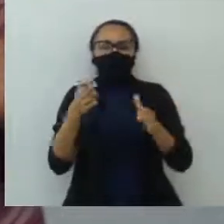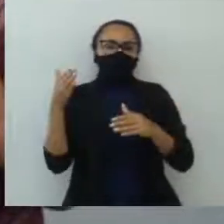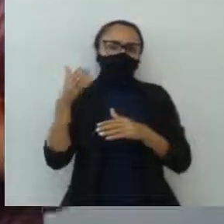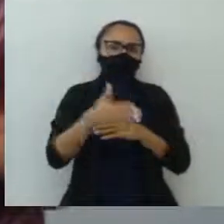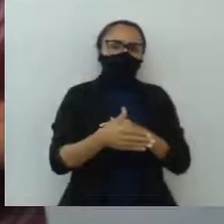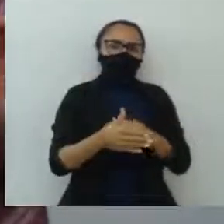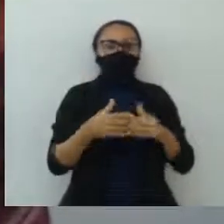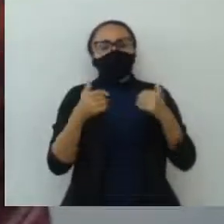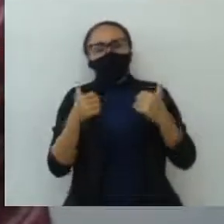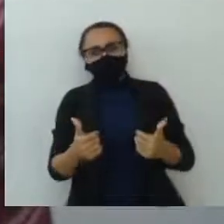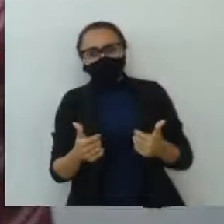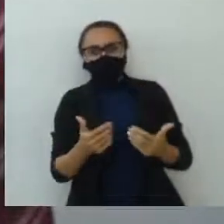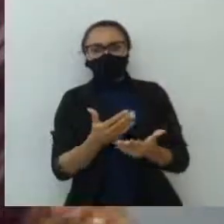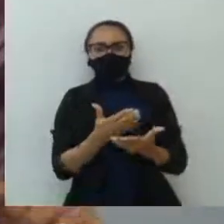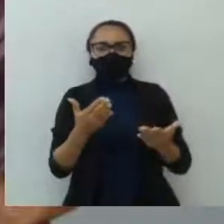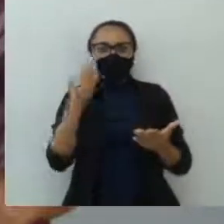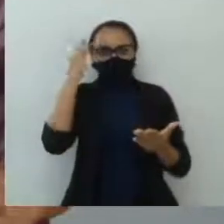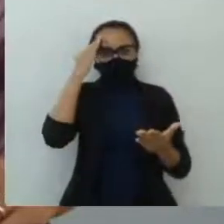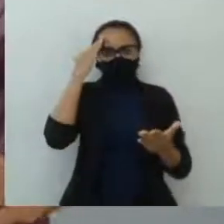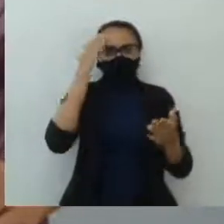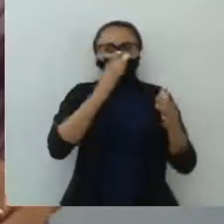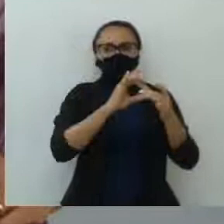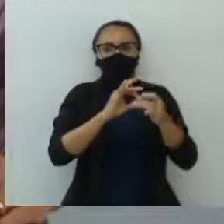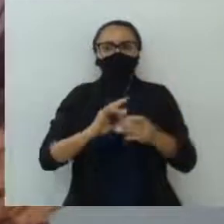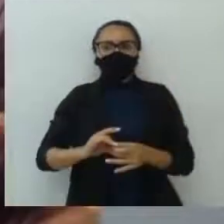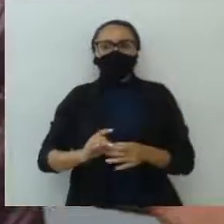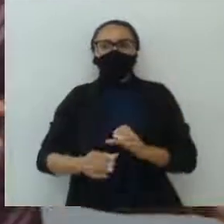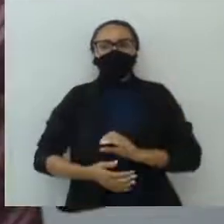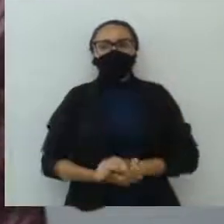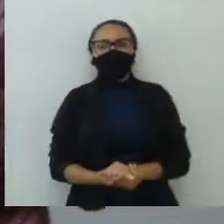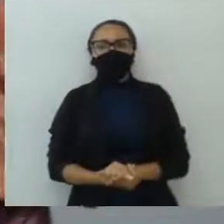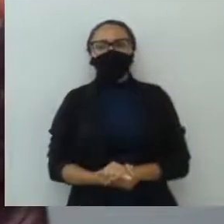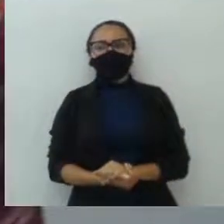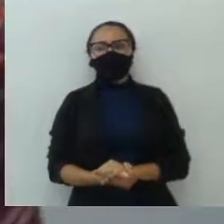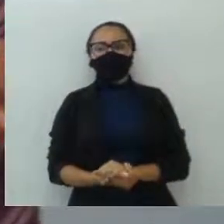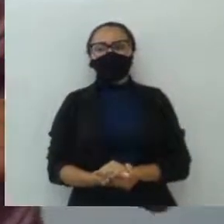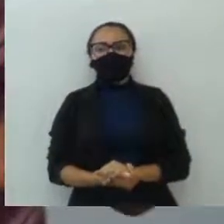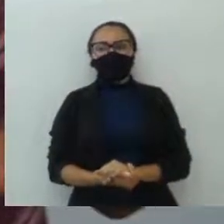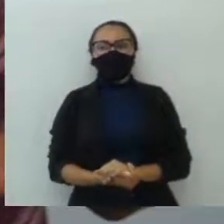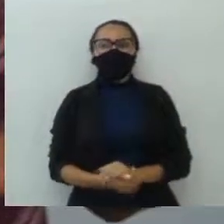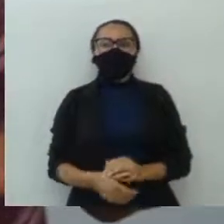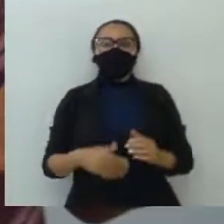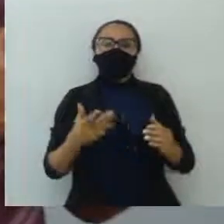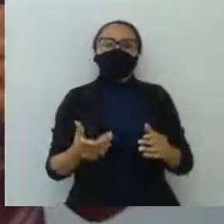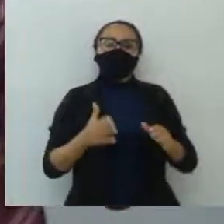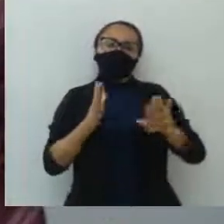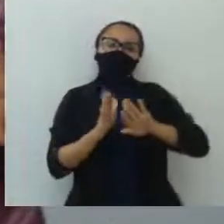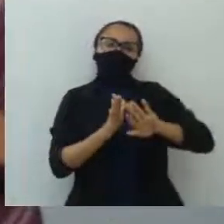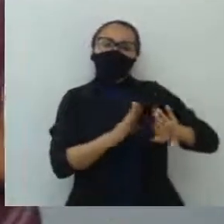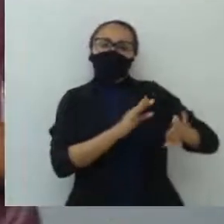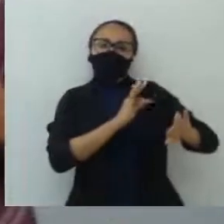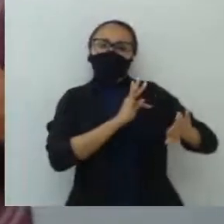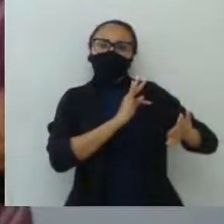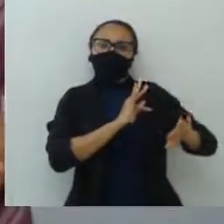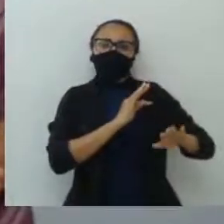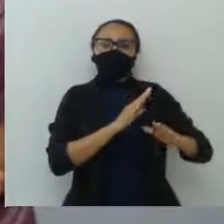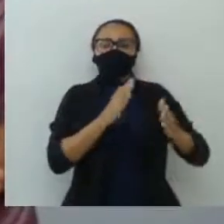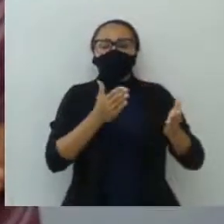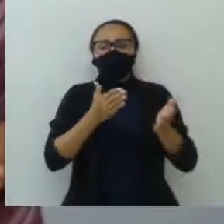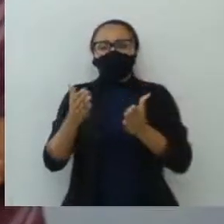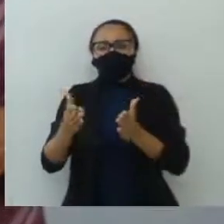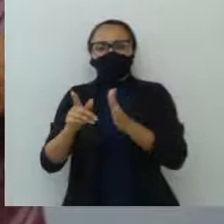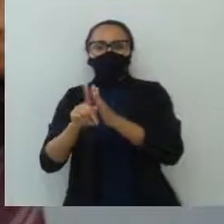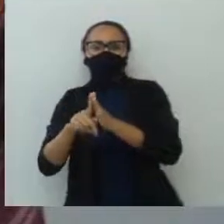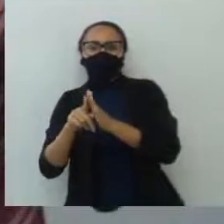Então, também é importante para entender aquele contexto. E aí a gente vai, partindo da parte técnica, a gente vai ver agora um pouquinho do gênero